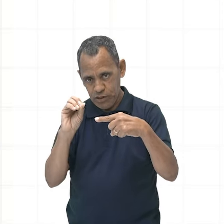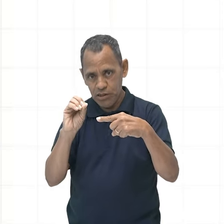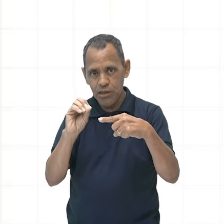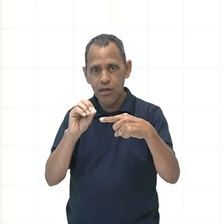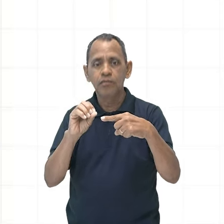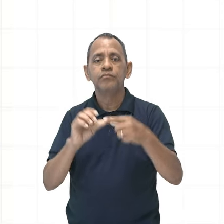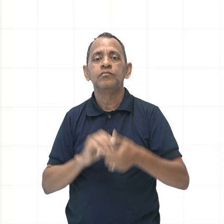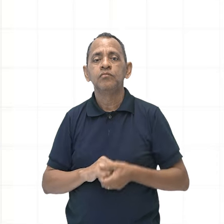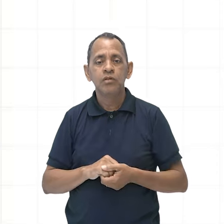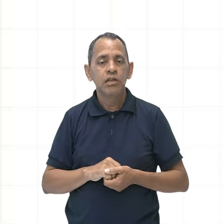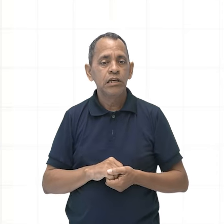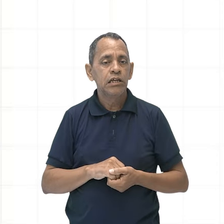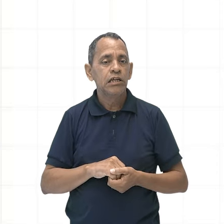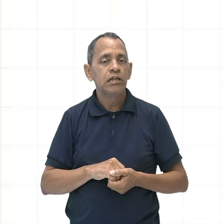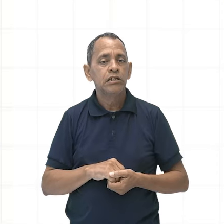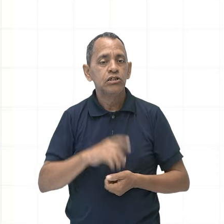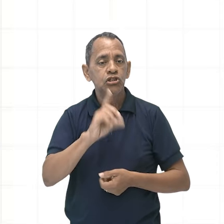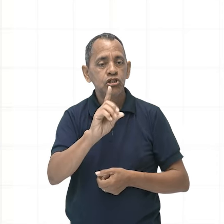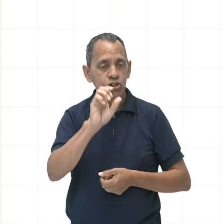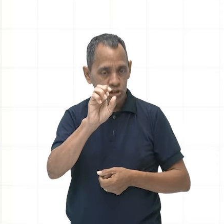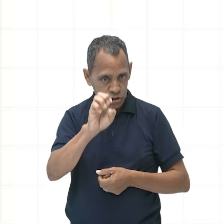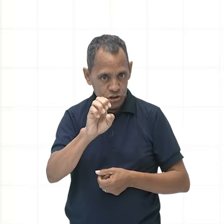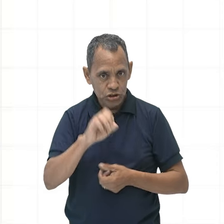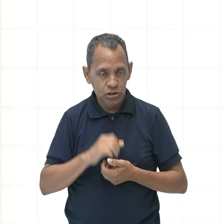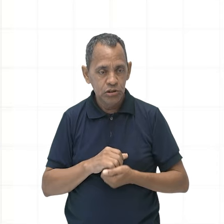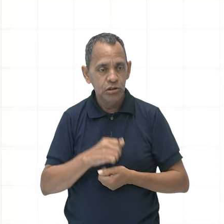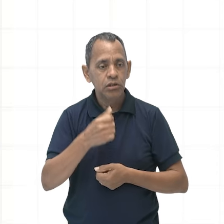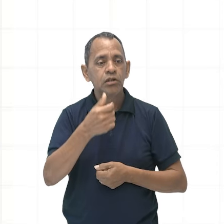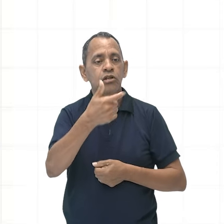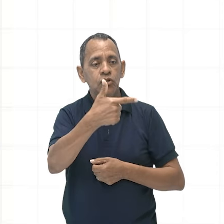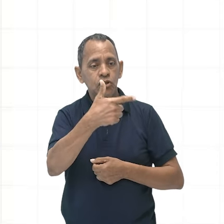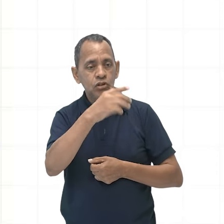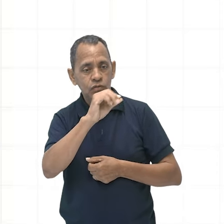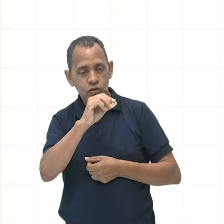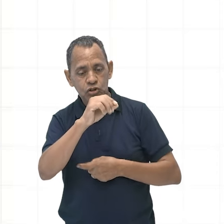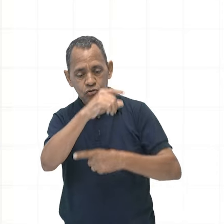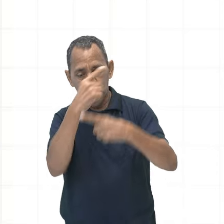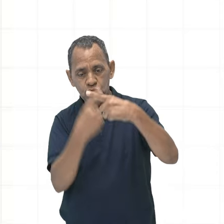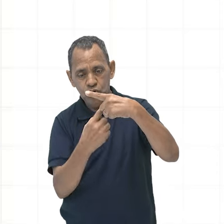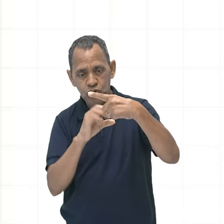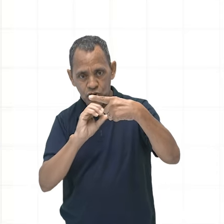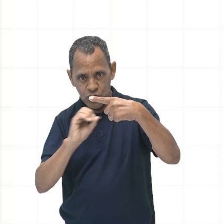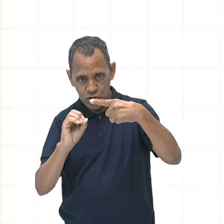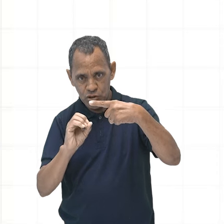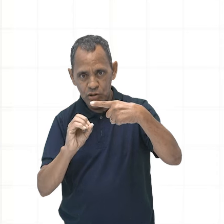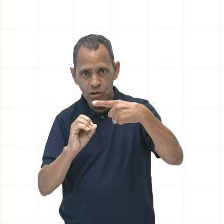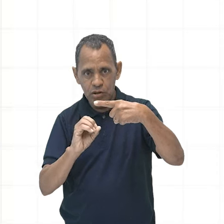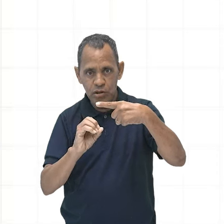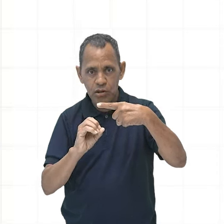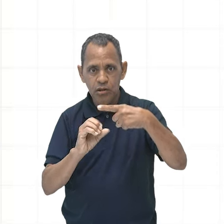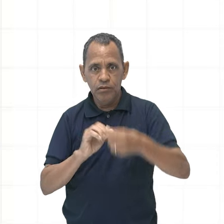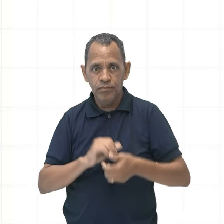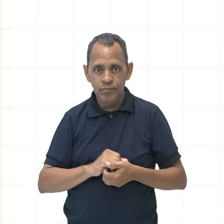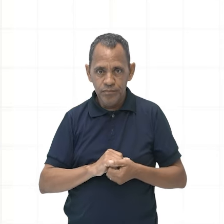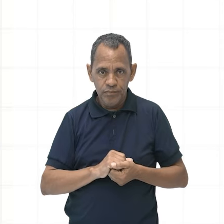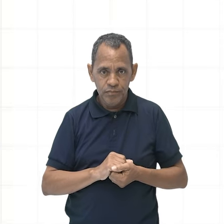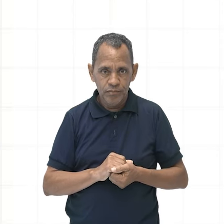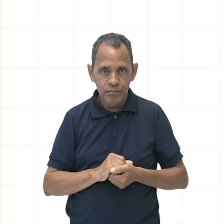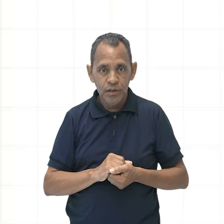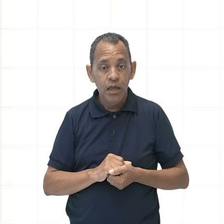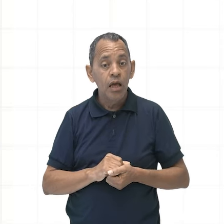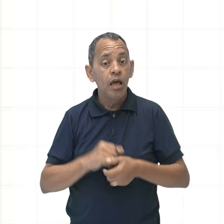confundir. 20 sobre 100 vezes 90. Então, essa é a conta que a gente precisa fazer para chegar aí na quantidade